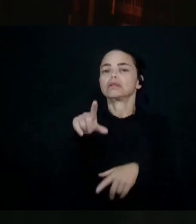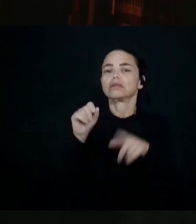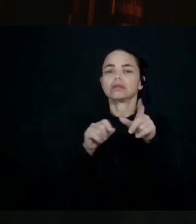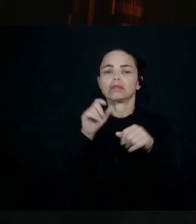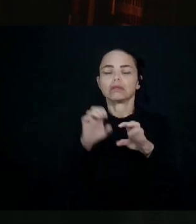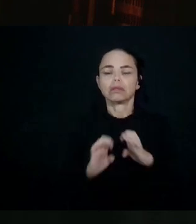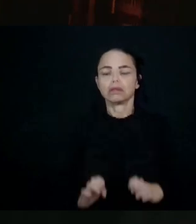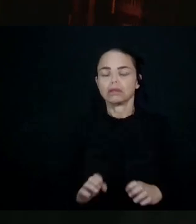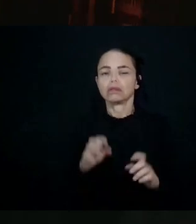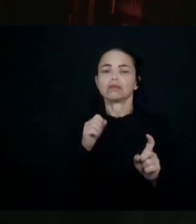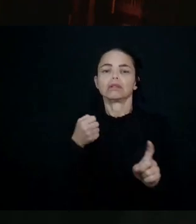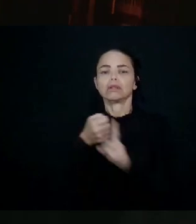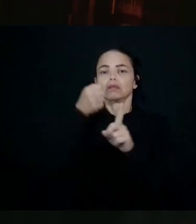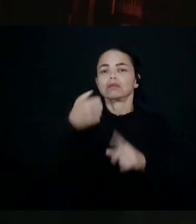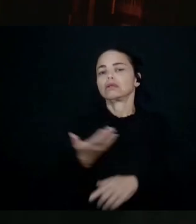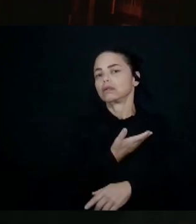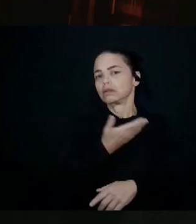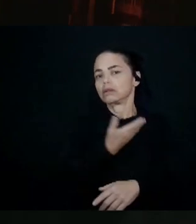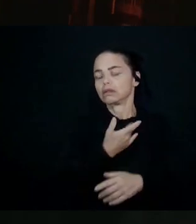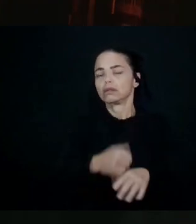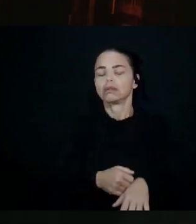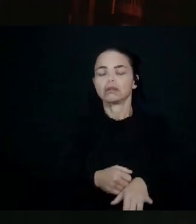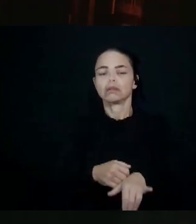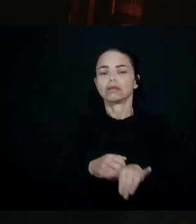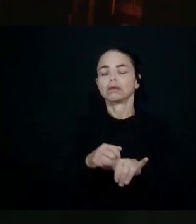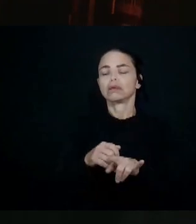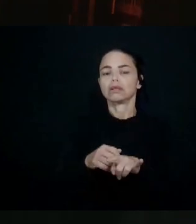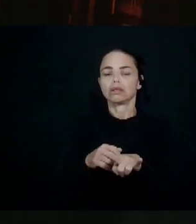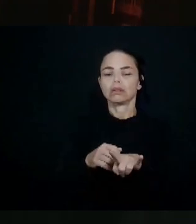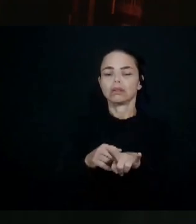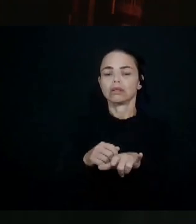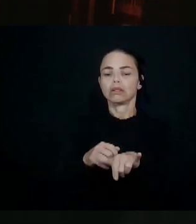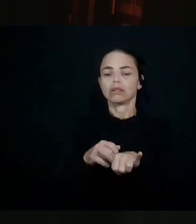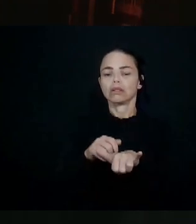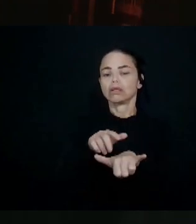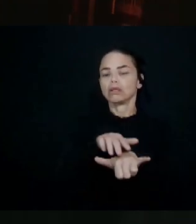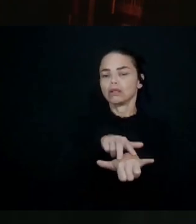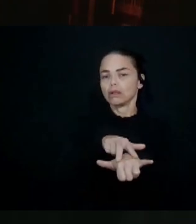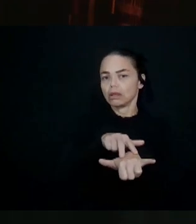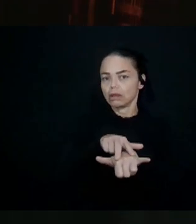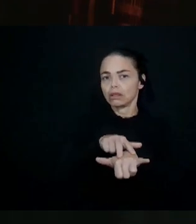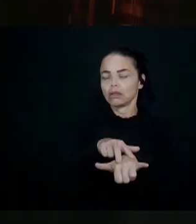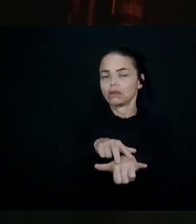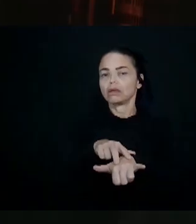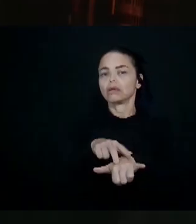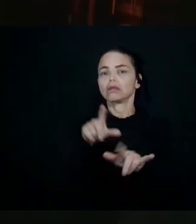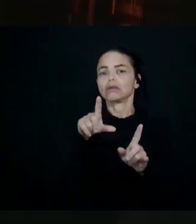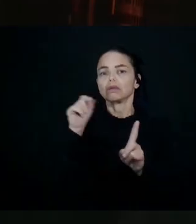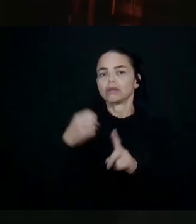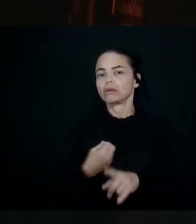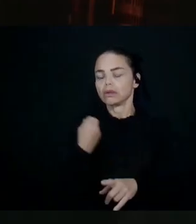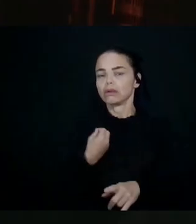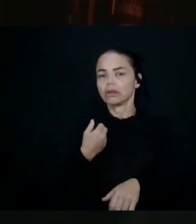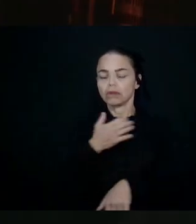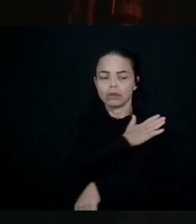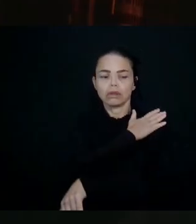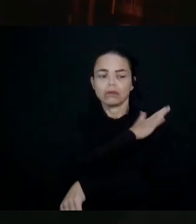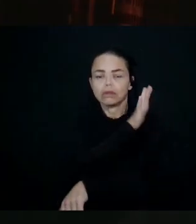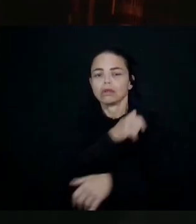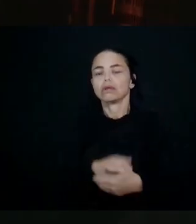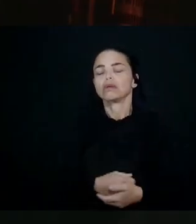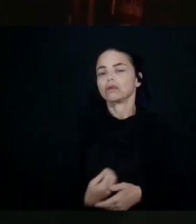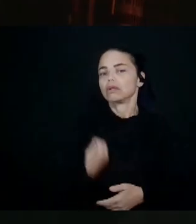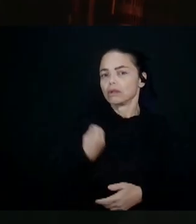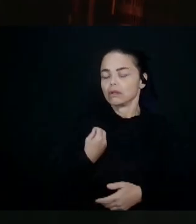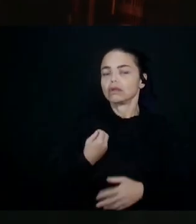as amizades. É um tema que envolve estilo de vida, preconceito, convivência e